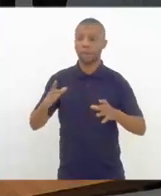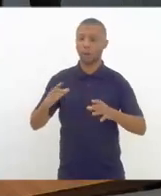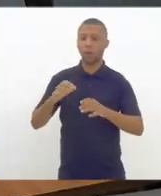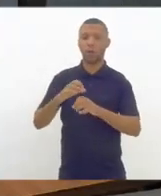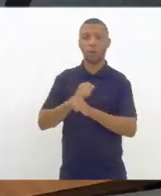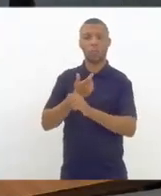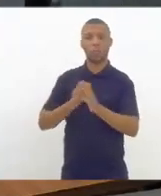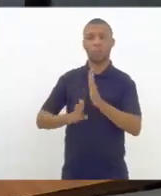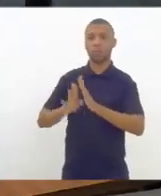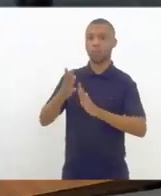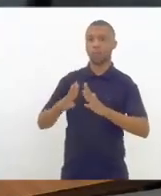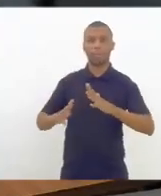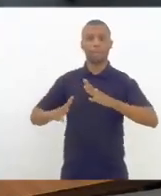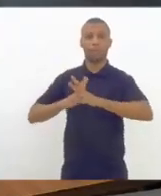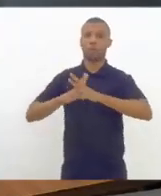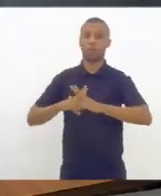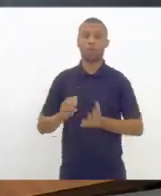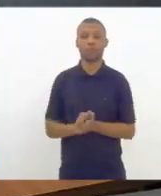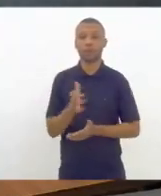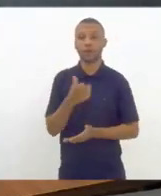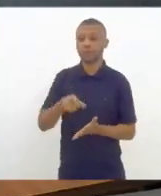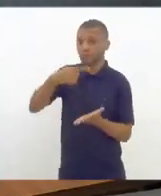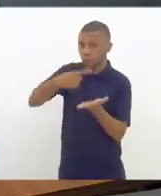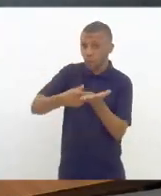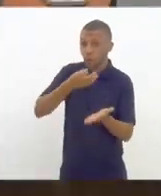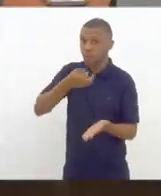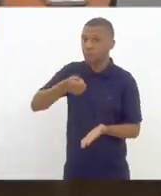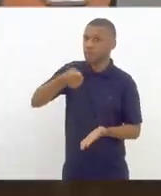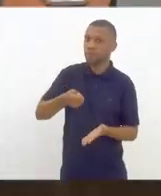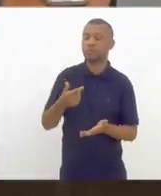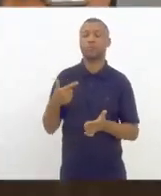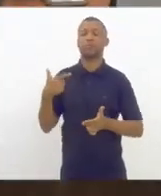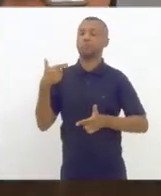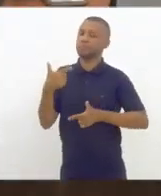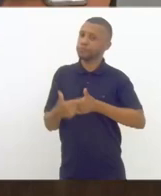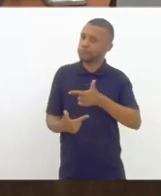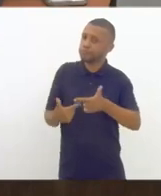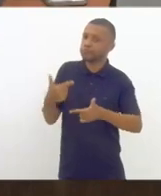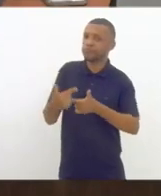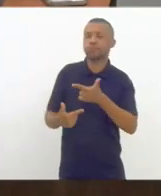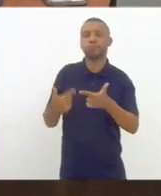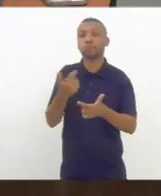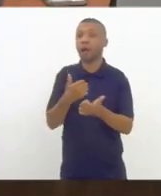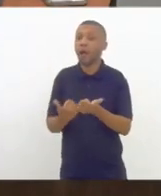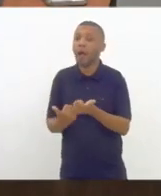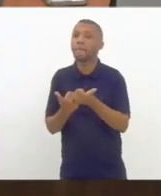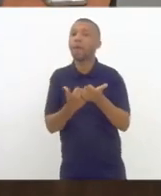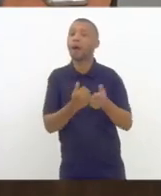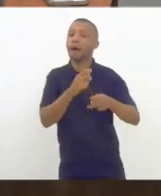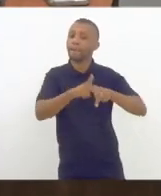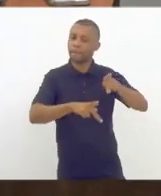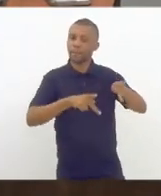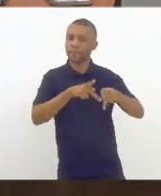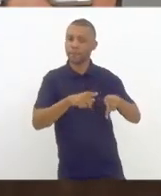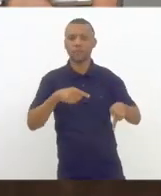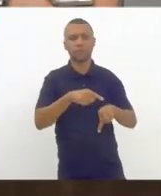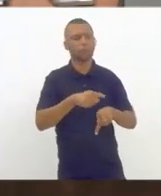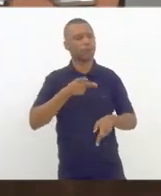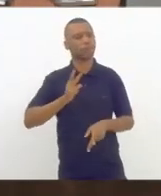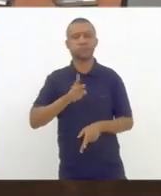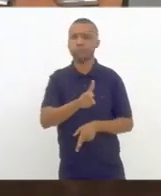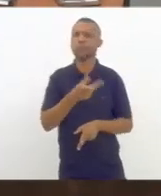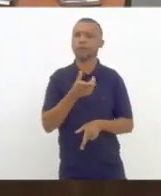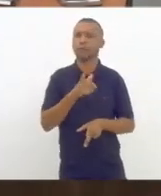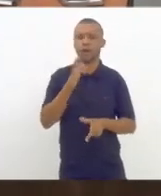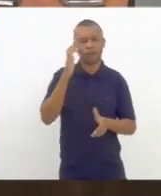e reafirmar aqui meu compromisso de trabalhar muito em prol da população para sempre buscar